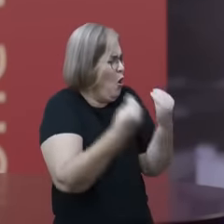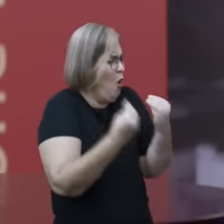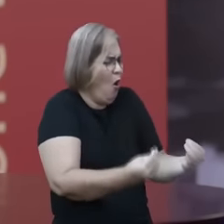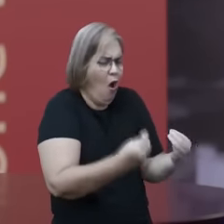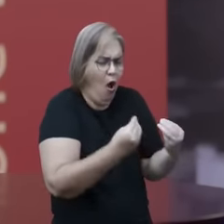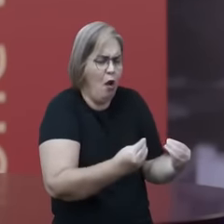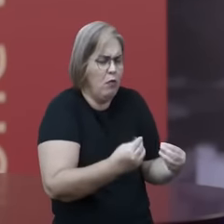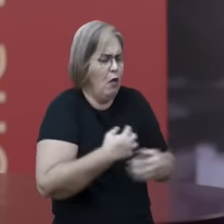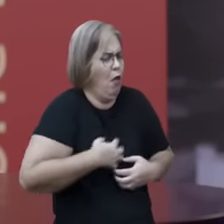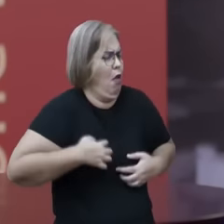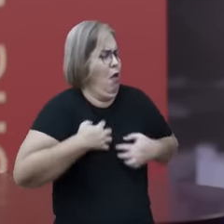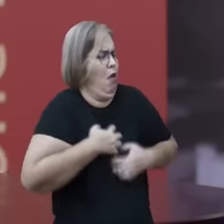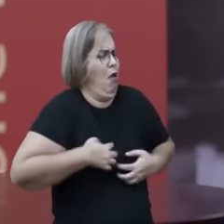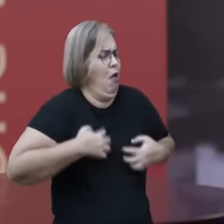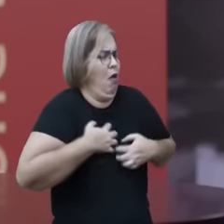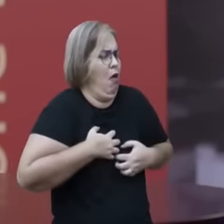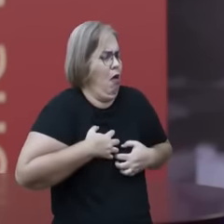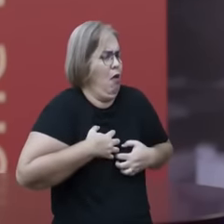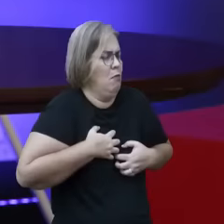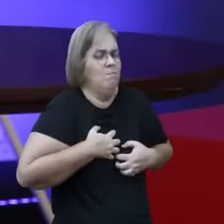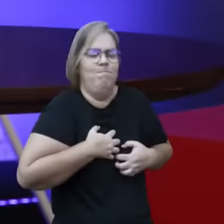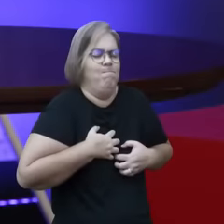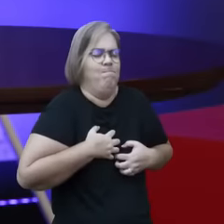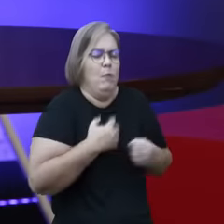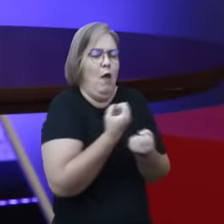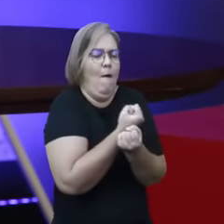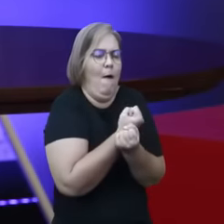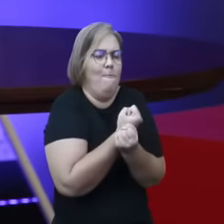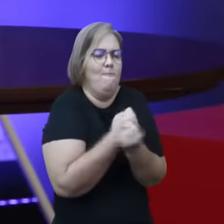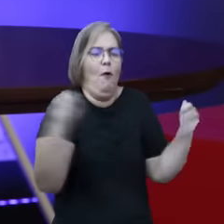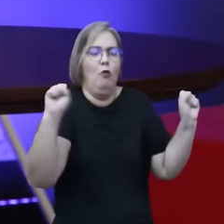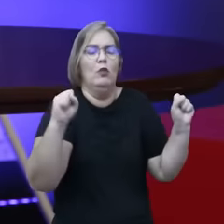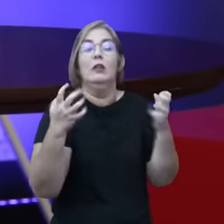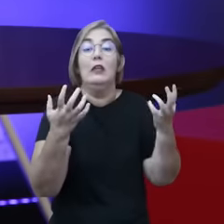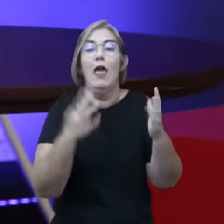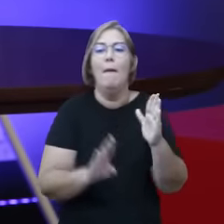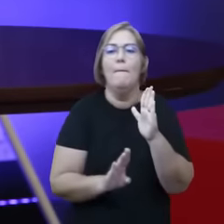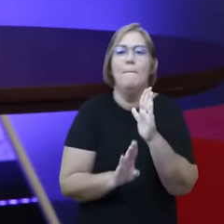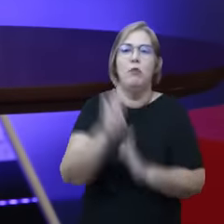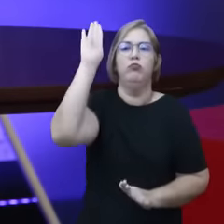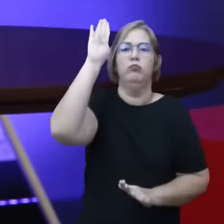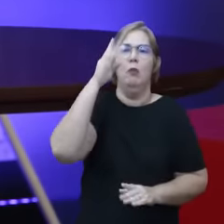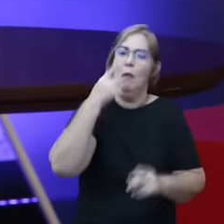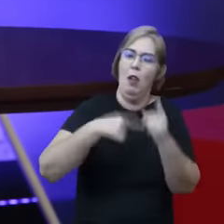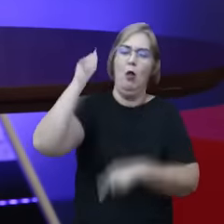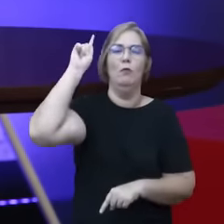voltarmos para a existência. É uma revolta neste sentido.